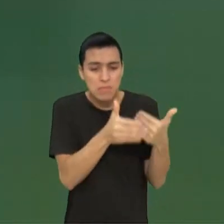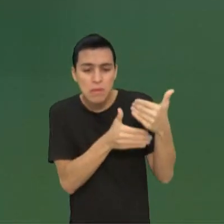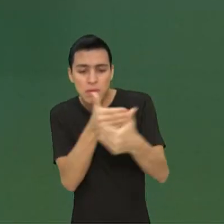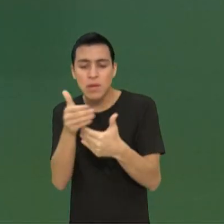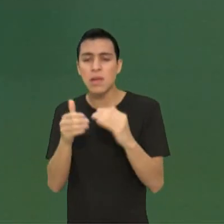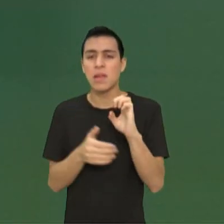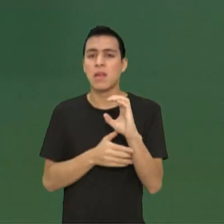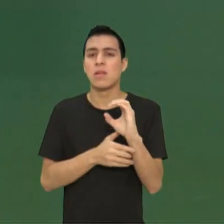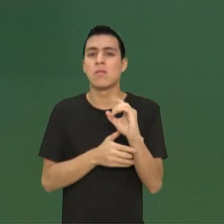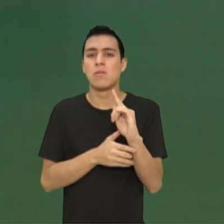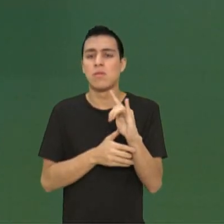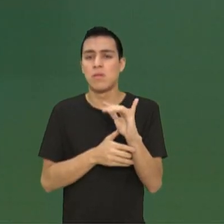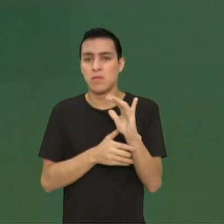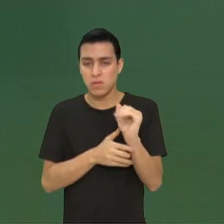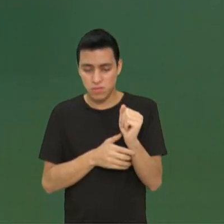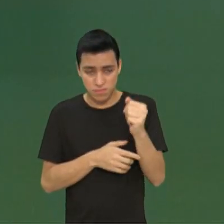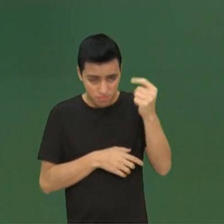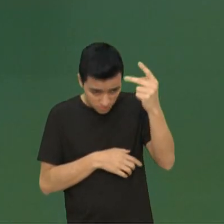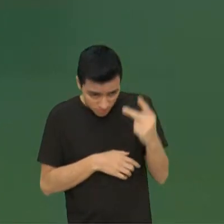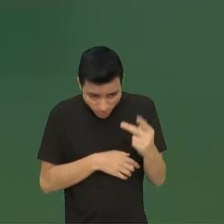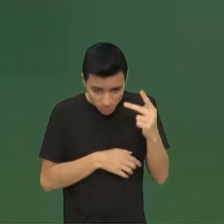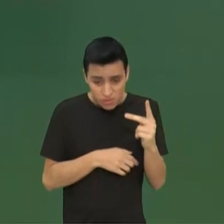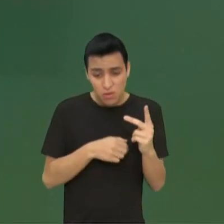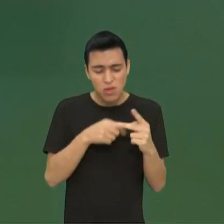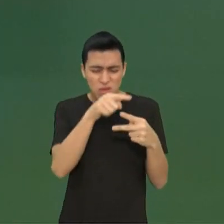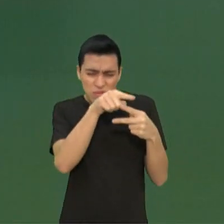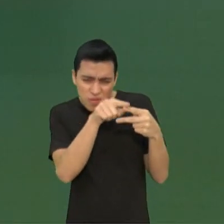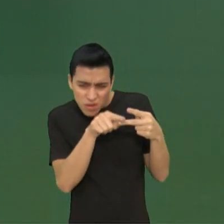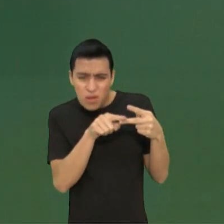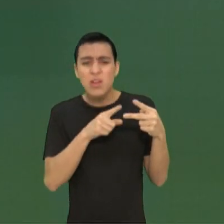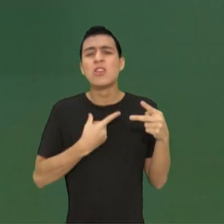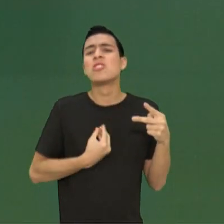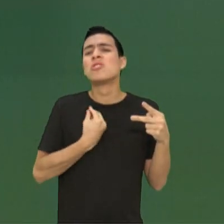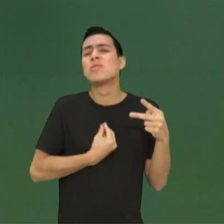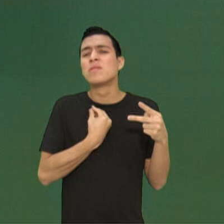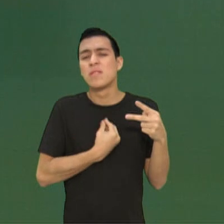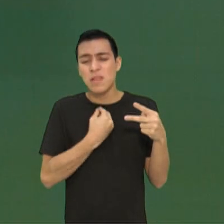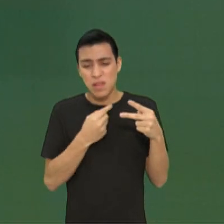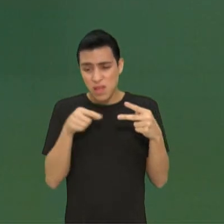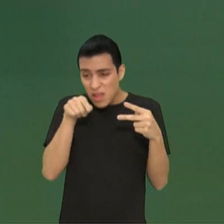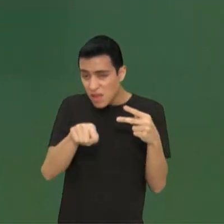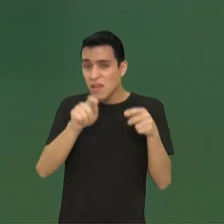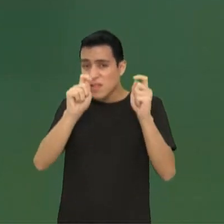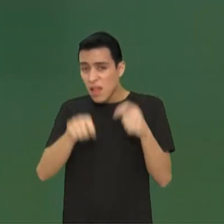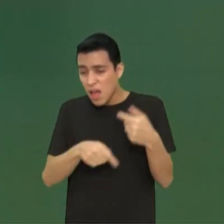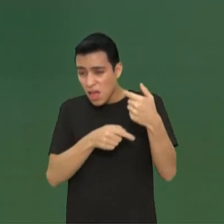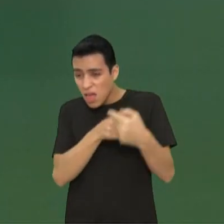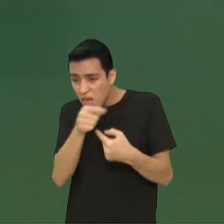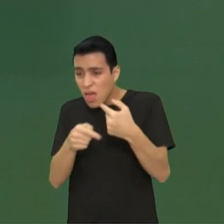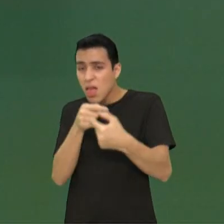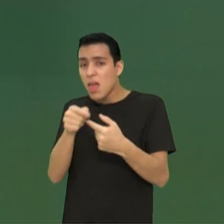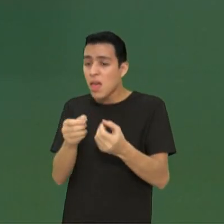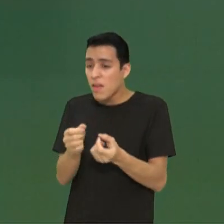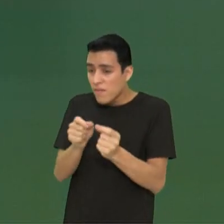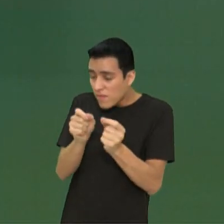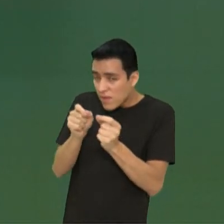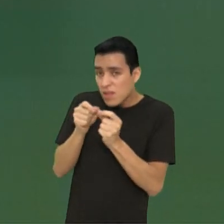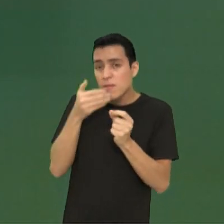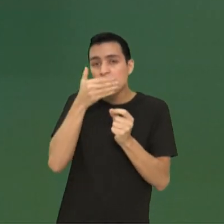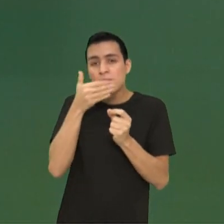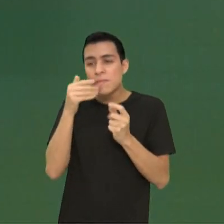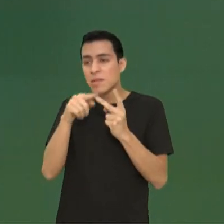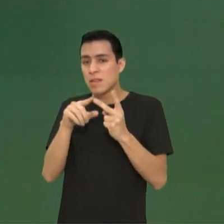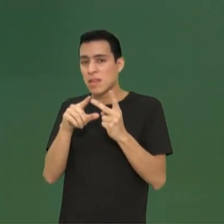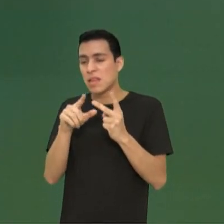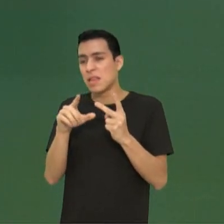ecológica. 2. Os 2 tipos de organismos que constituem um líquen são capazes de produzir glicose e oxigênio, utilizando o gás